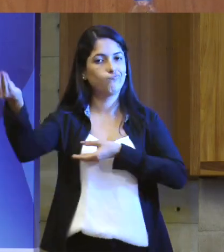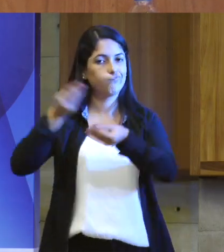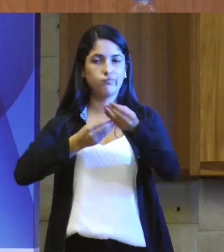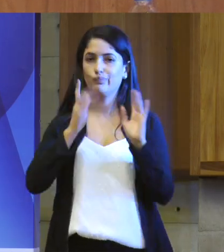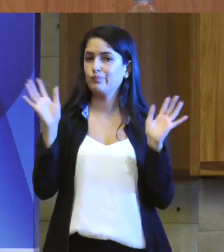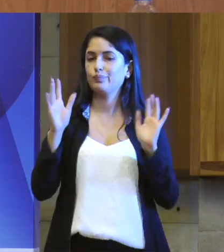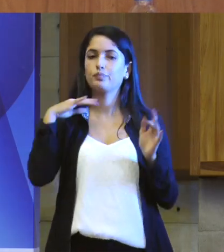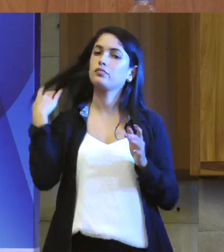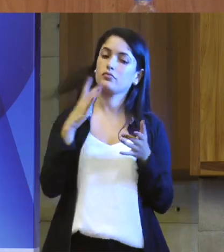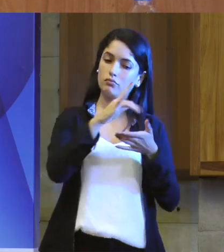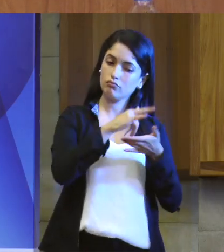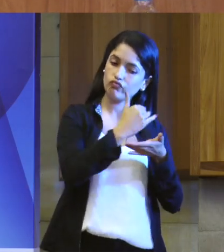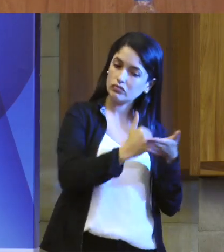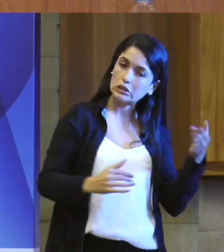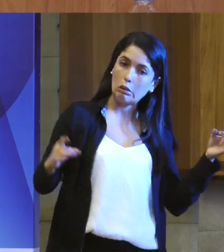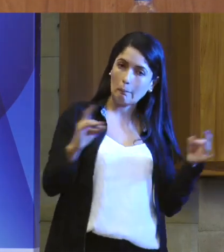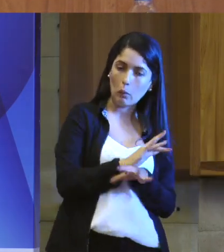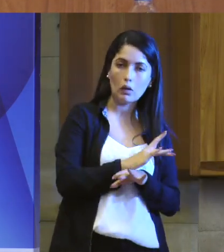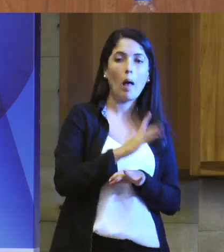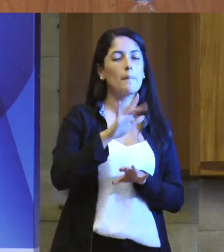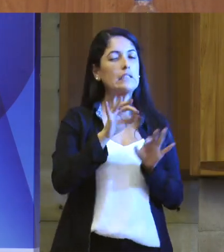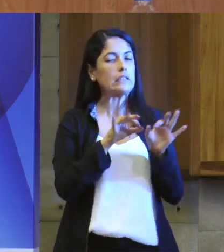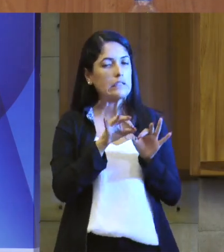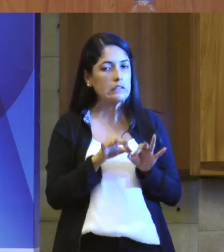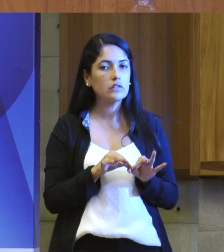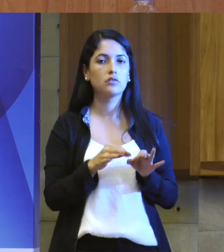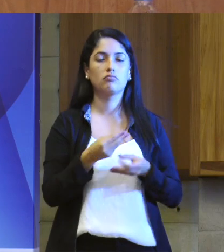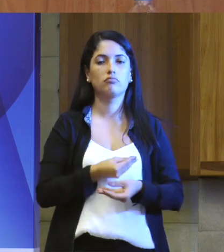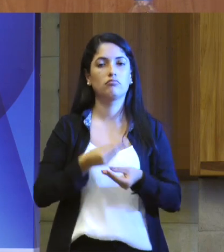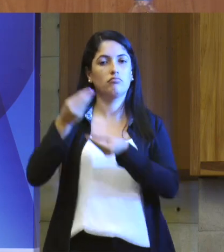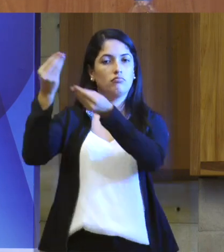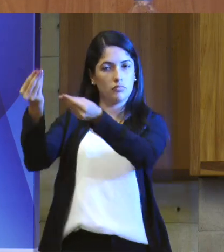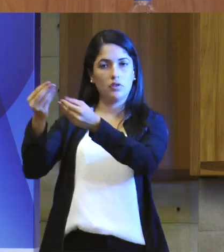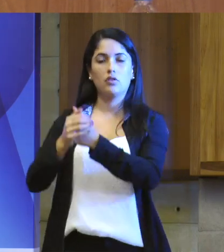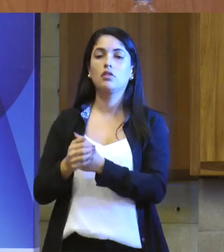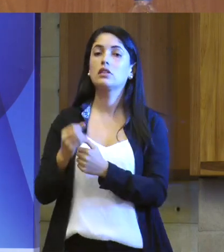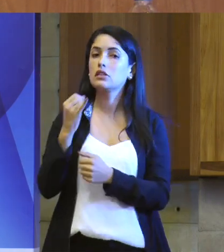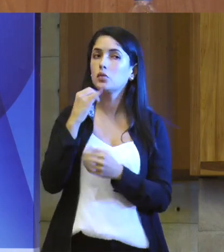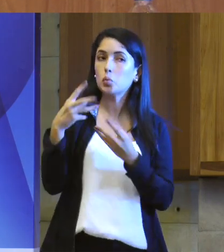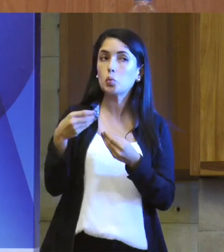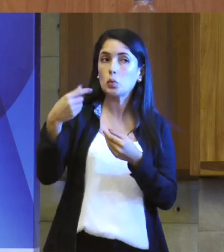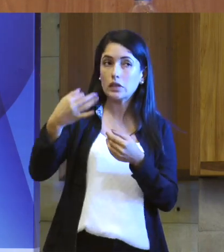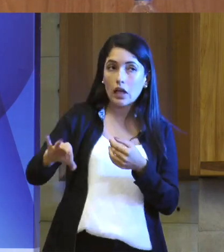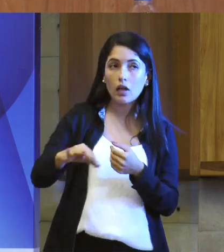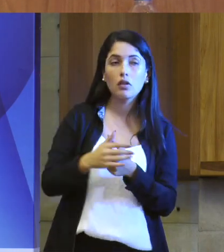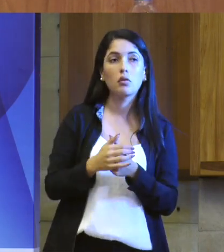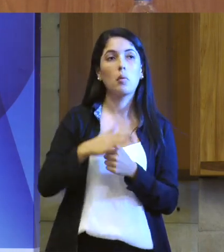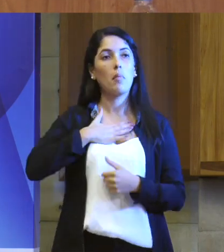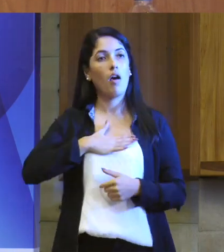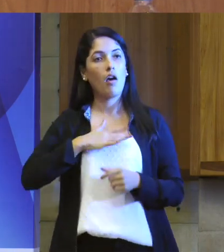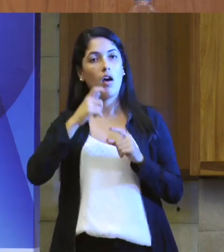estão prontas mas nós estamos fazendo os últimos ajustes prazos se tudo der certo março abril do ano que vem a gente